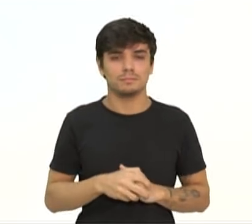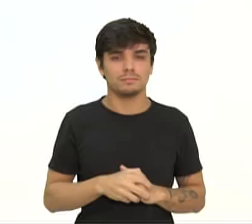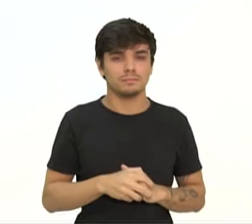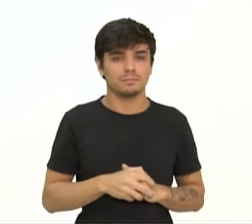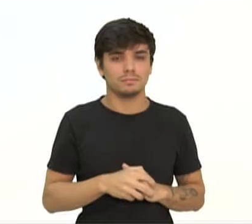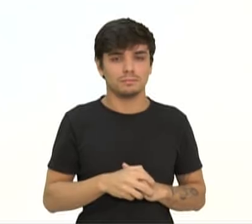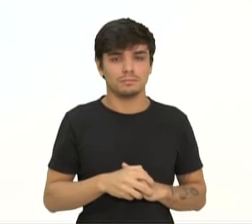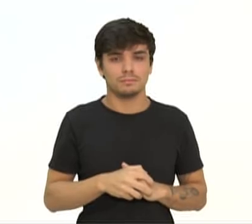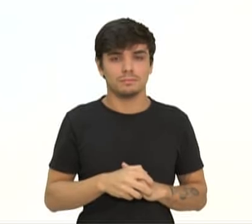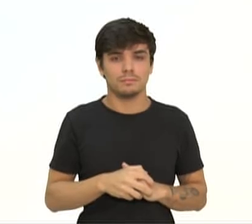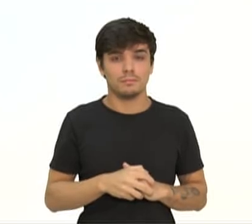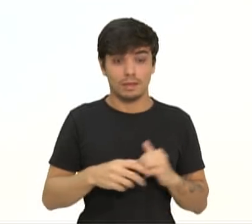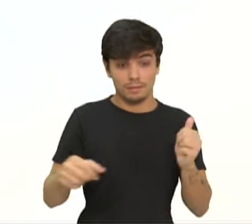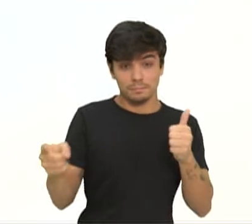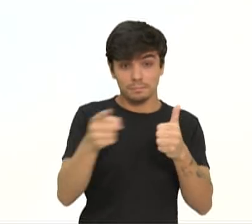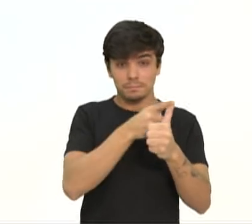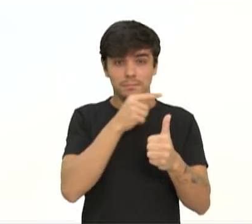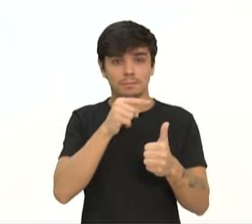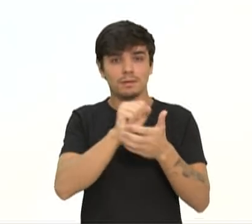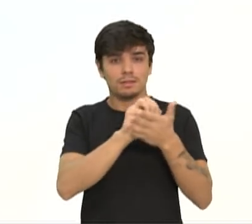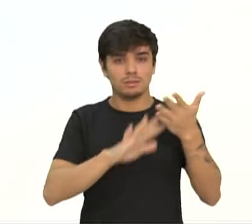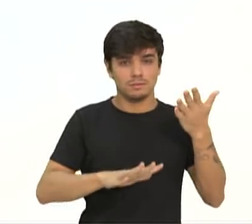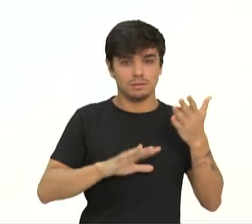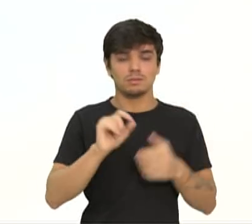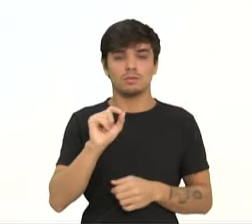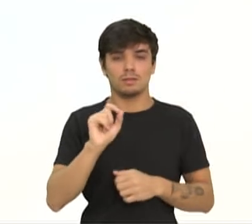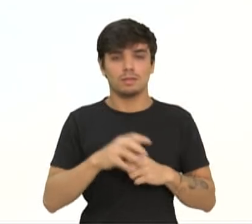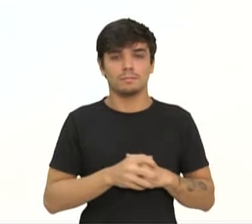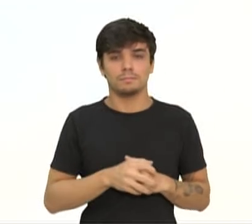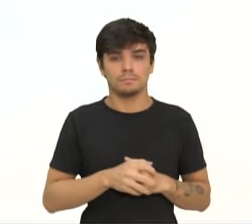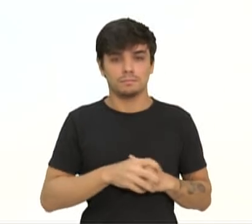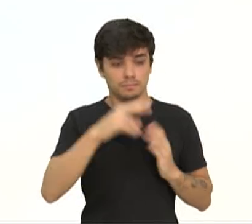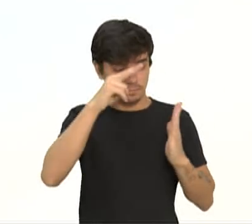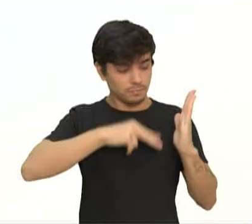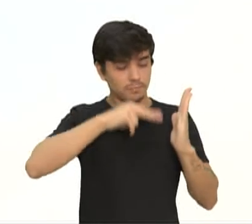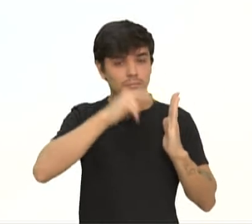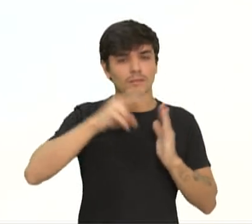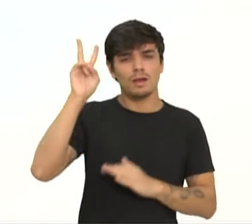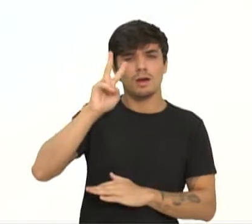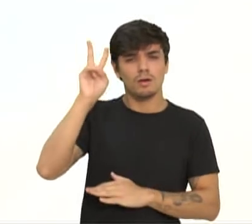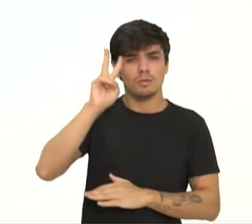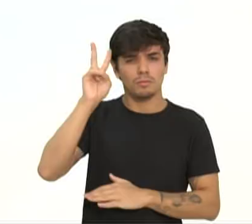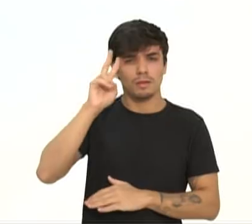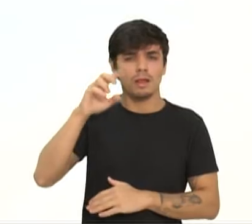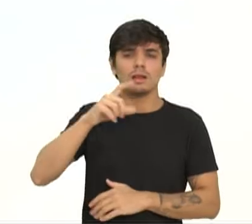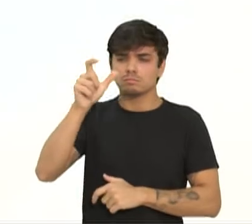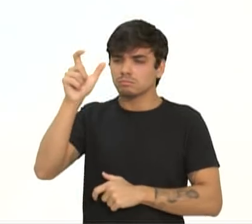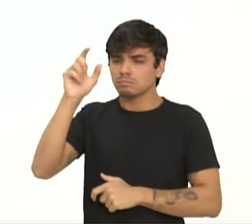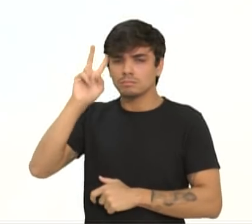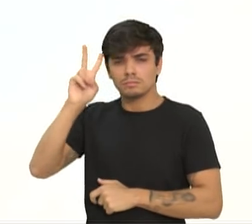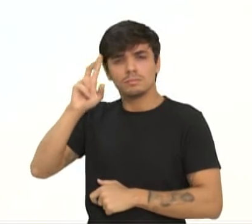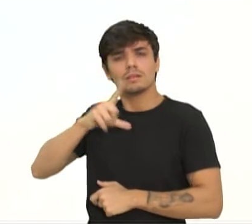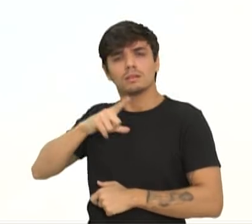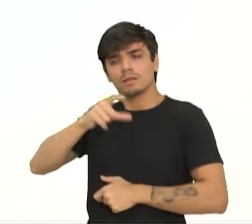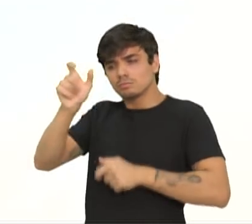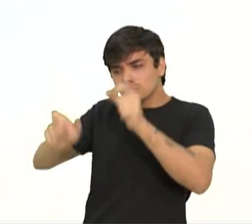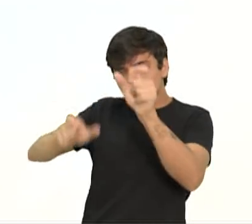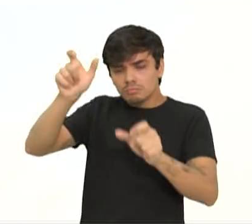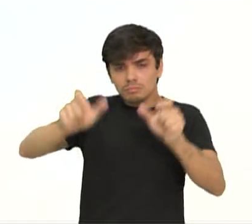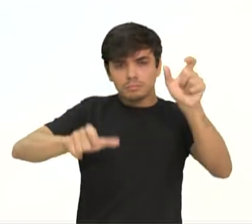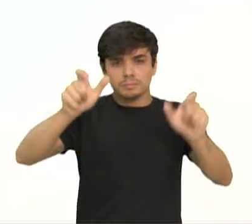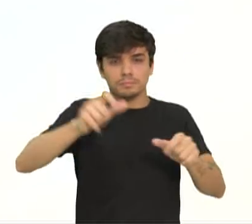Chegamos no nosso primeiro exercício, exercício de número 1. Verificamos aí a história, temos alguns personagens. Na capa,